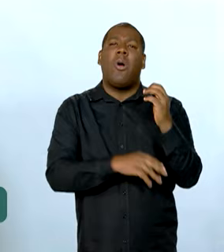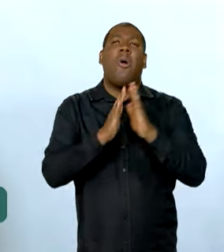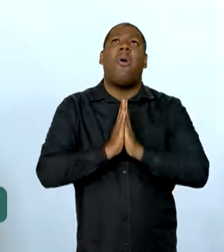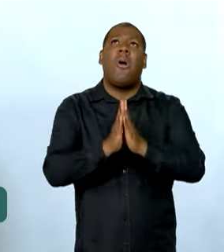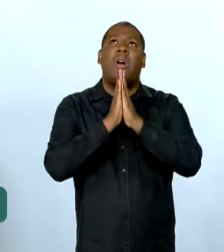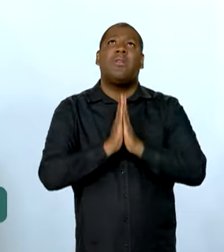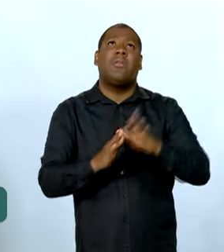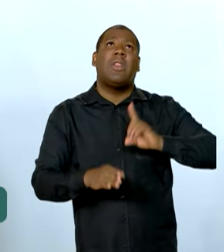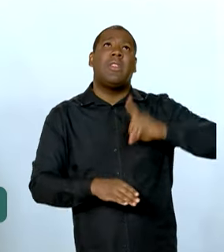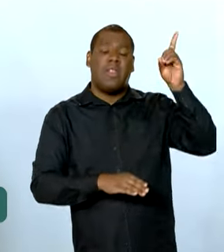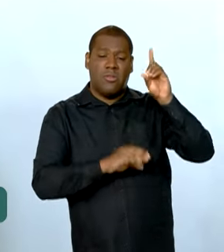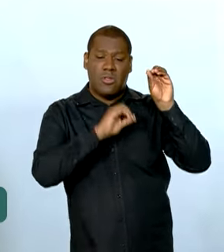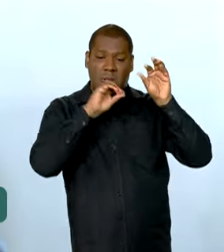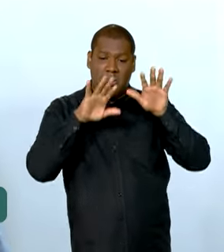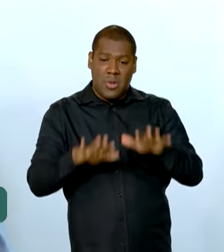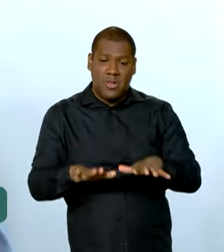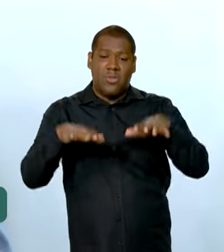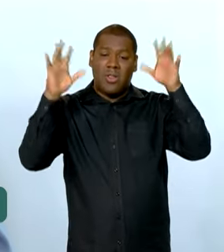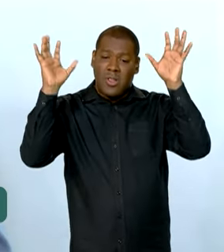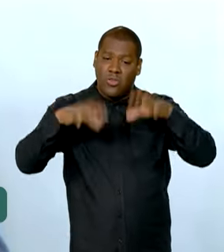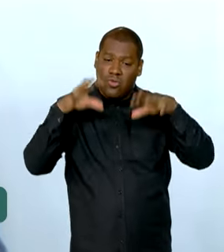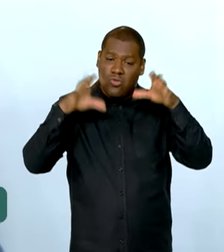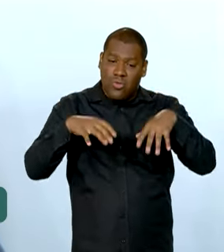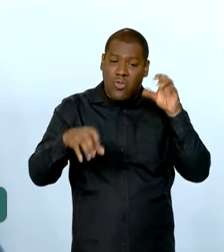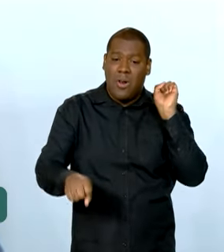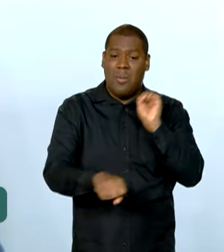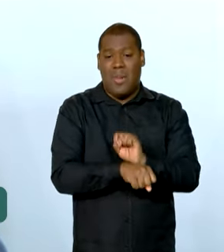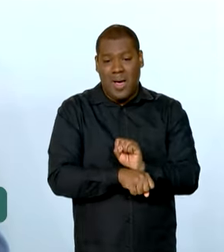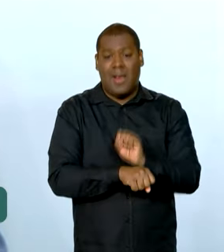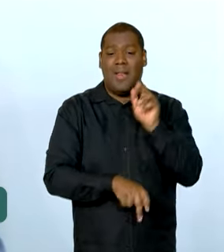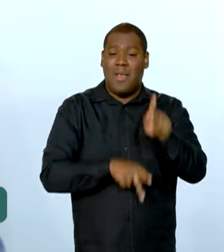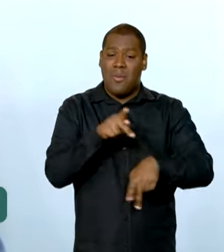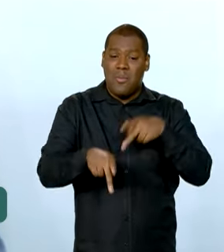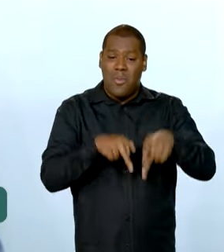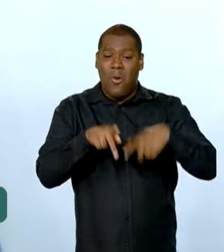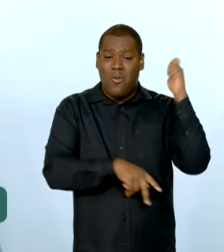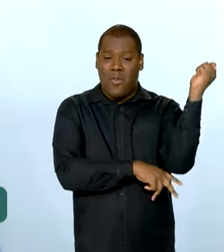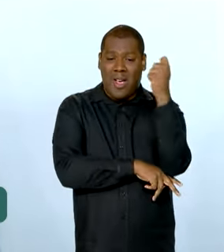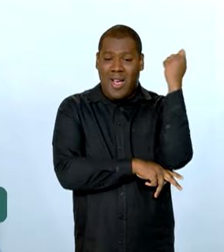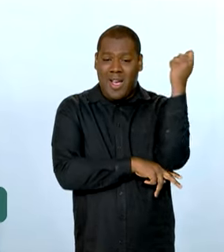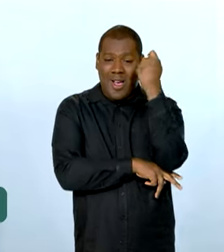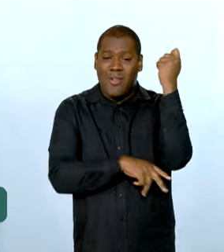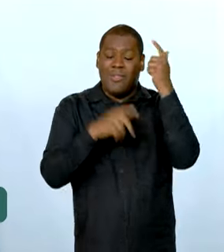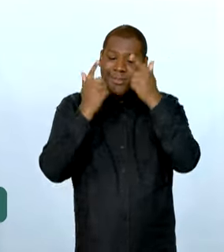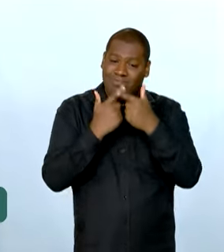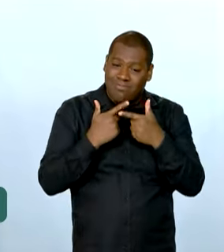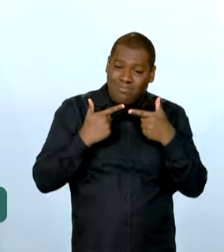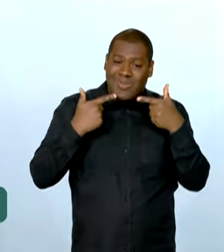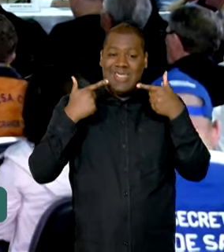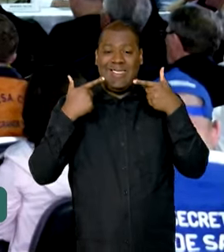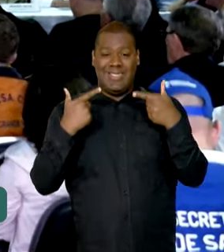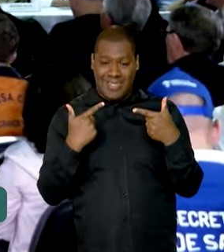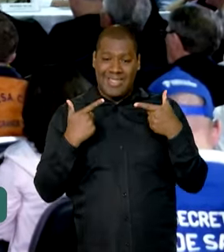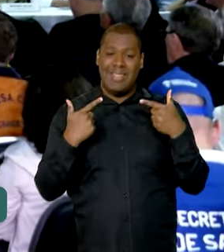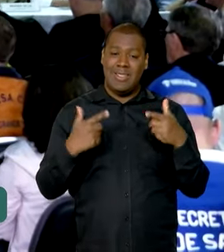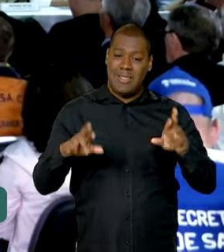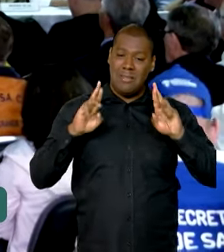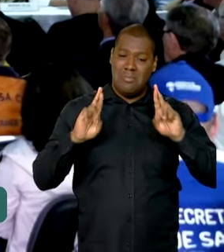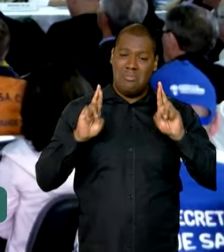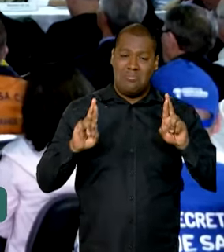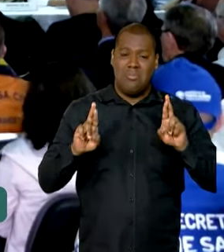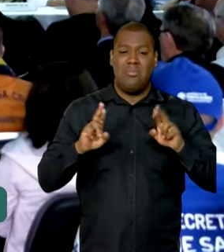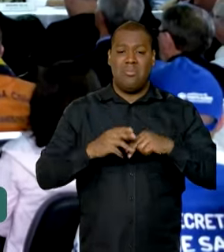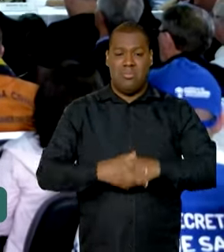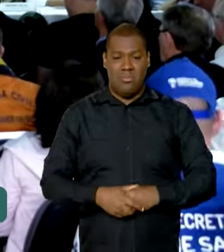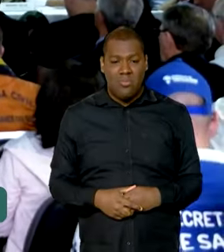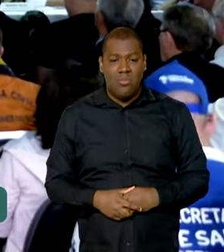para que o povo gaúcho possa voltar a sorrir, a ter esperança no Rio Grande do Sul melhor. Na reunião, que contou